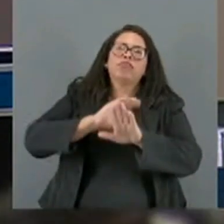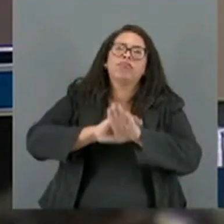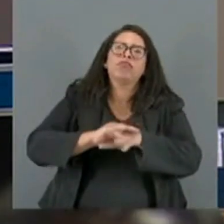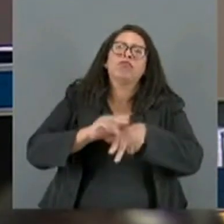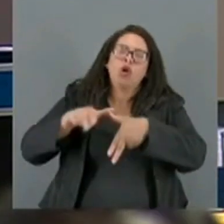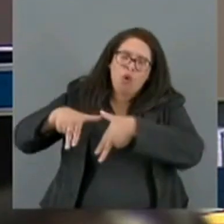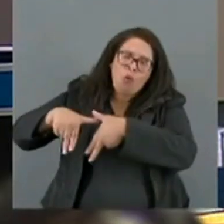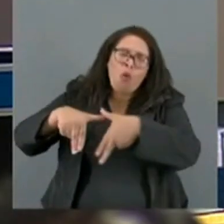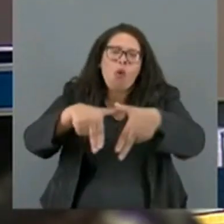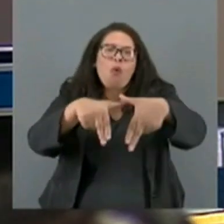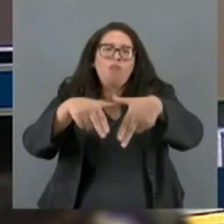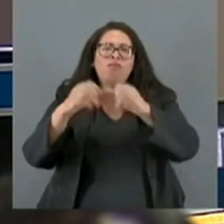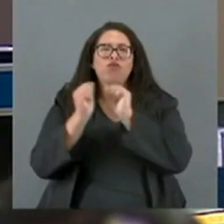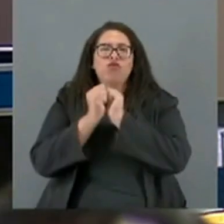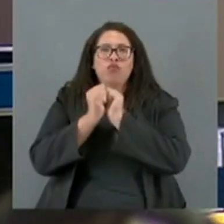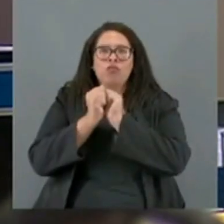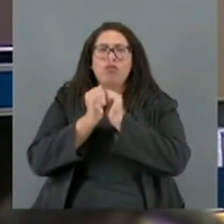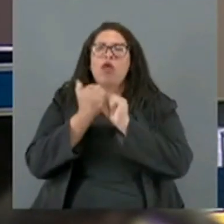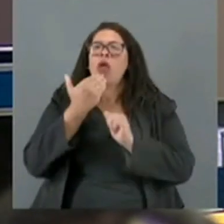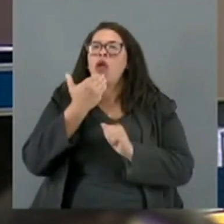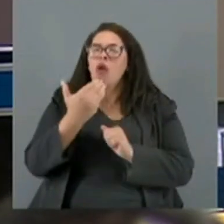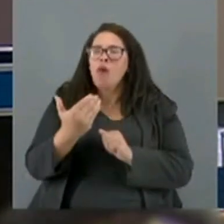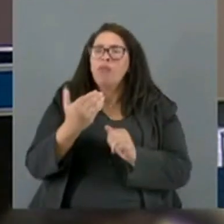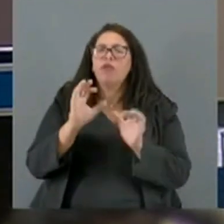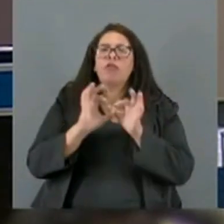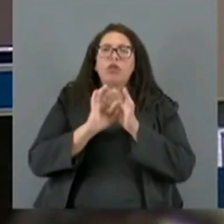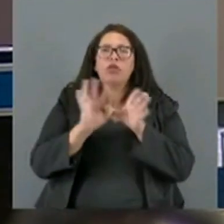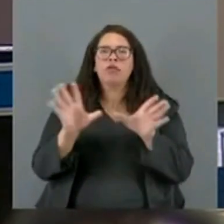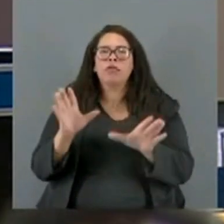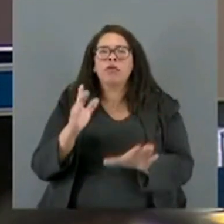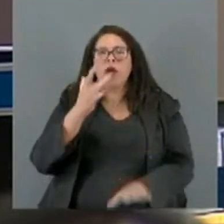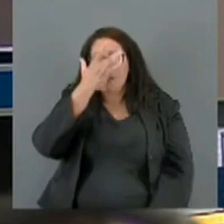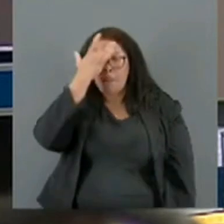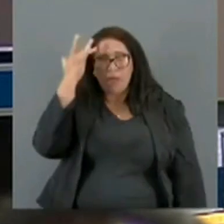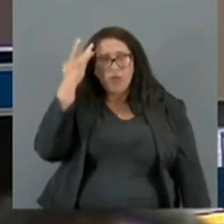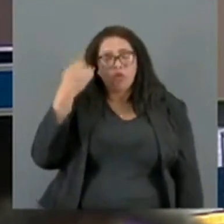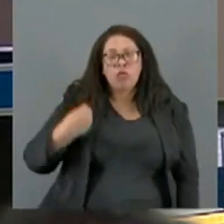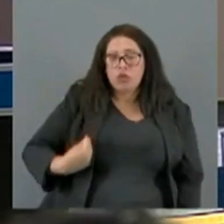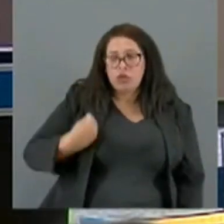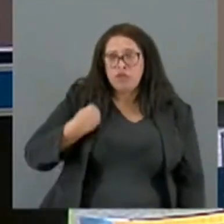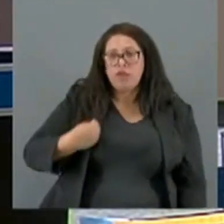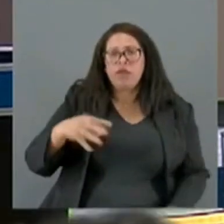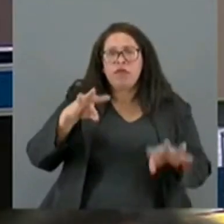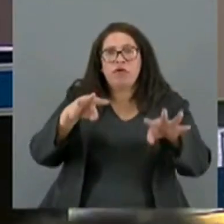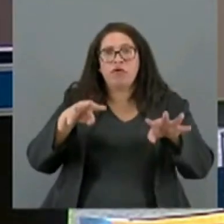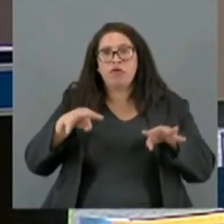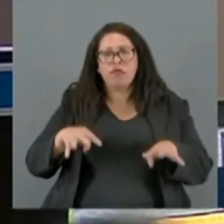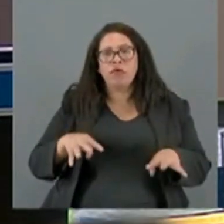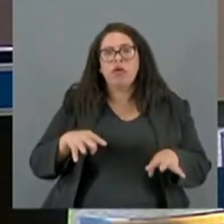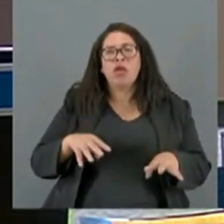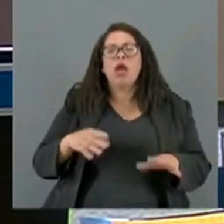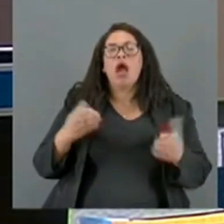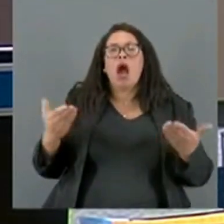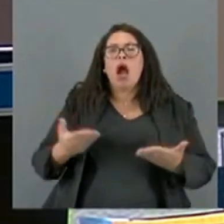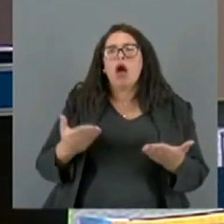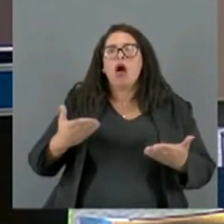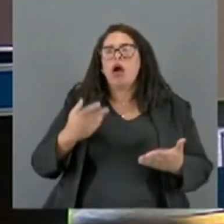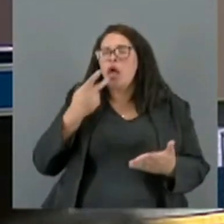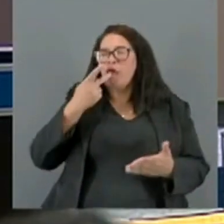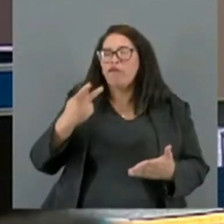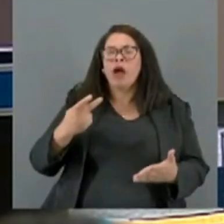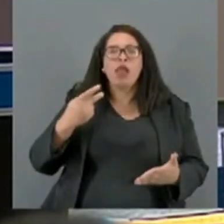Com a permissão de Vossas Excelências e dos demais que aqui estão no plenário, passo a relatar